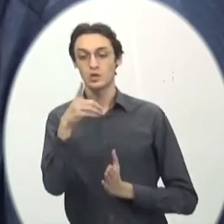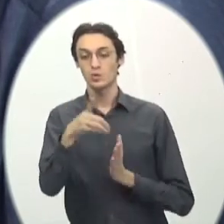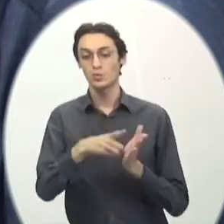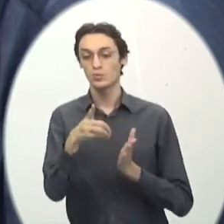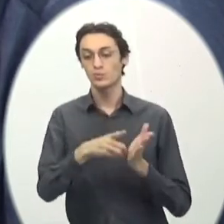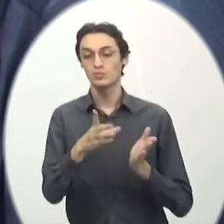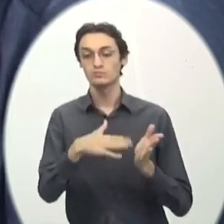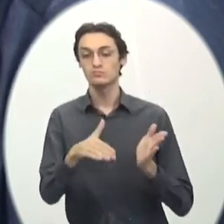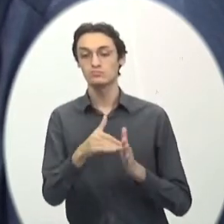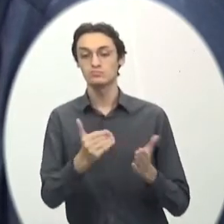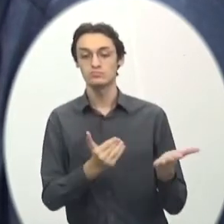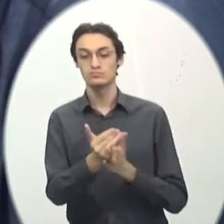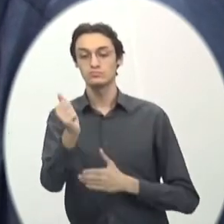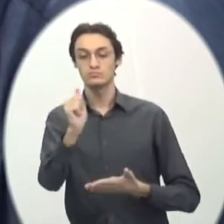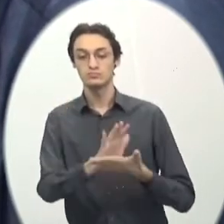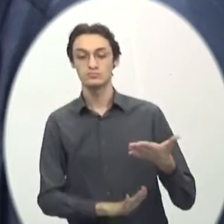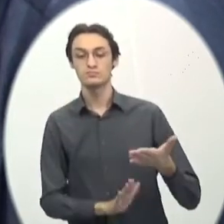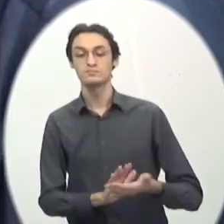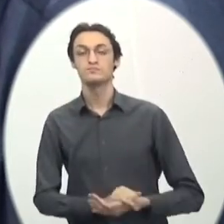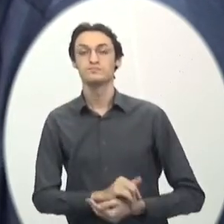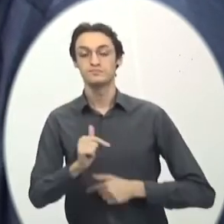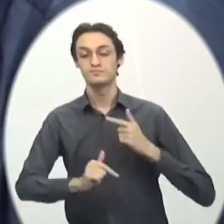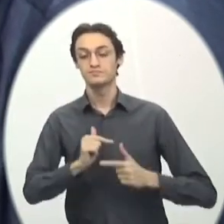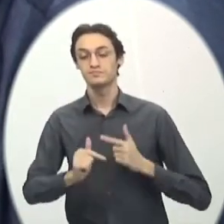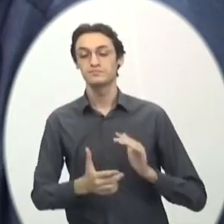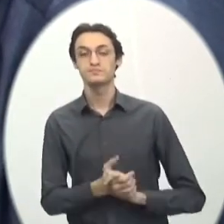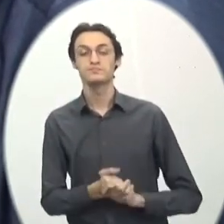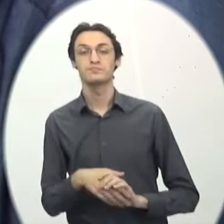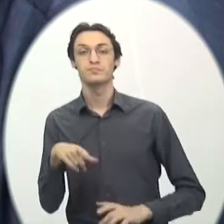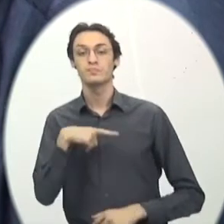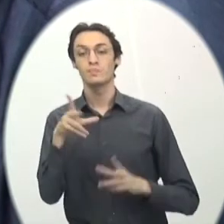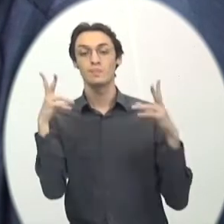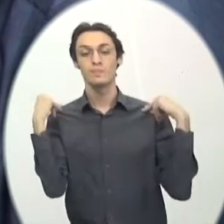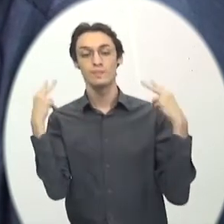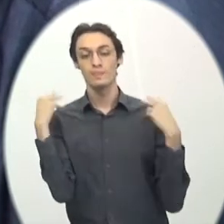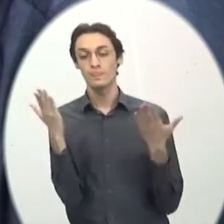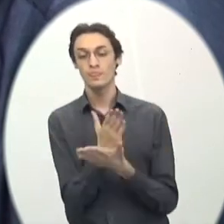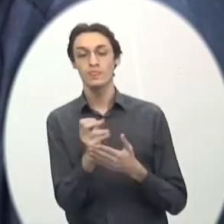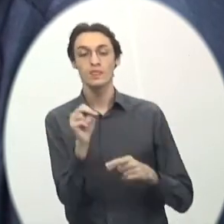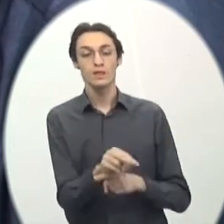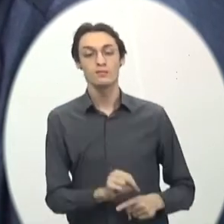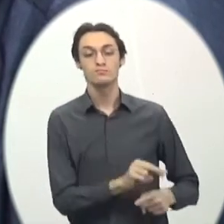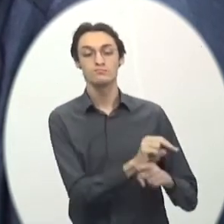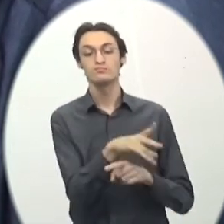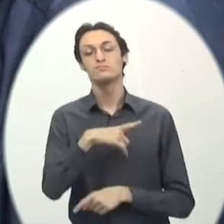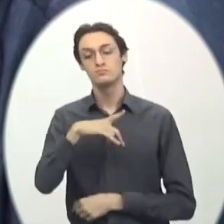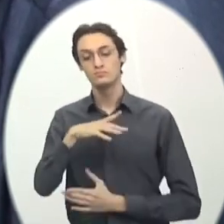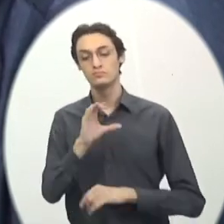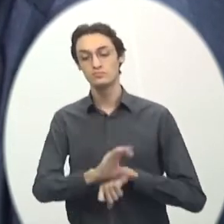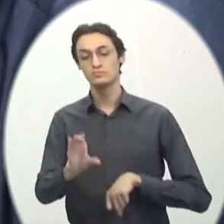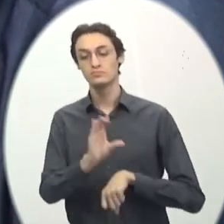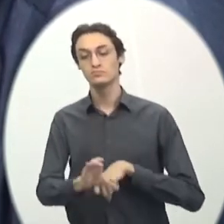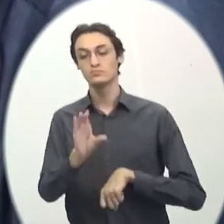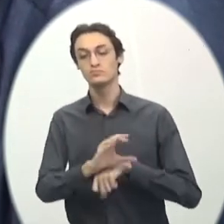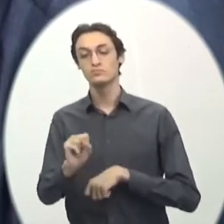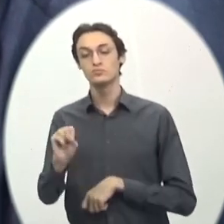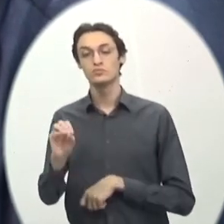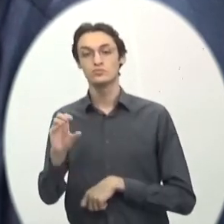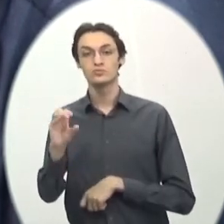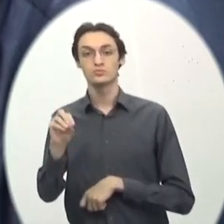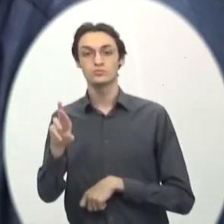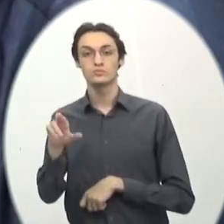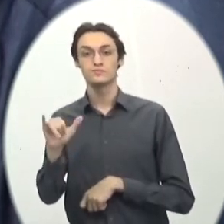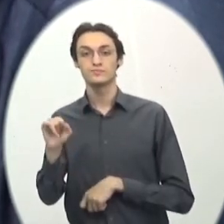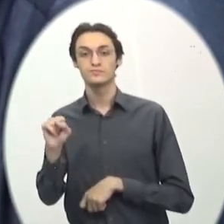suas atividades. No tocante ao questionamento se os motoristas contratados têm curso de socorrista como previsto no edital,